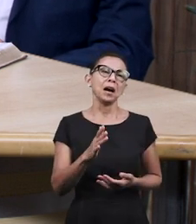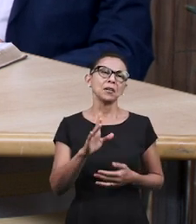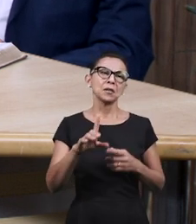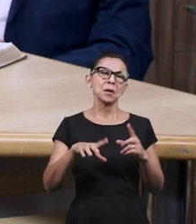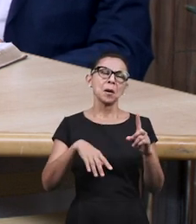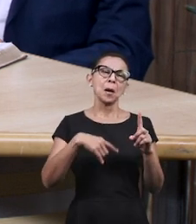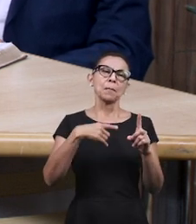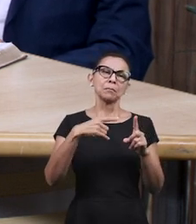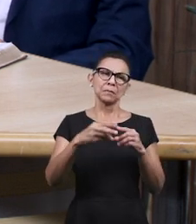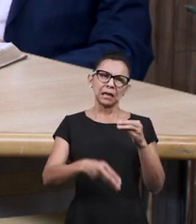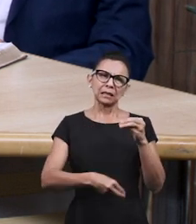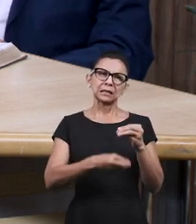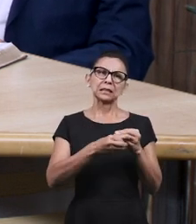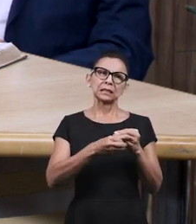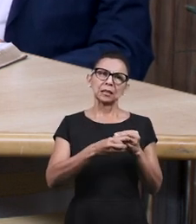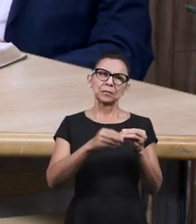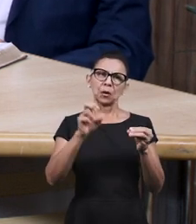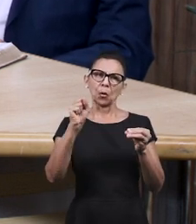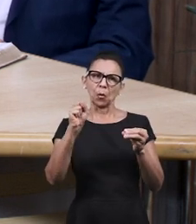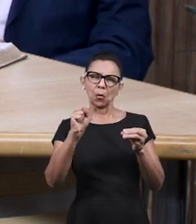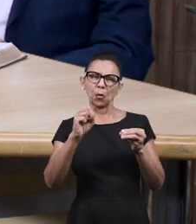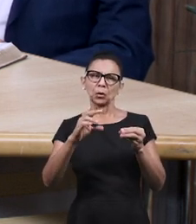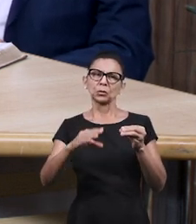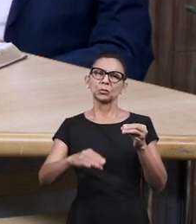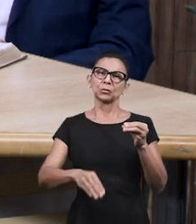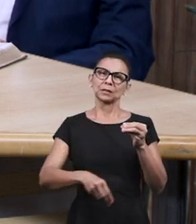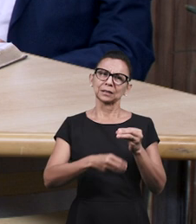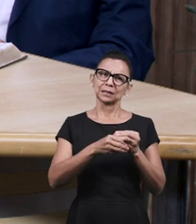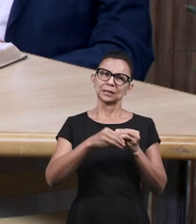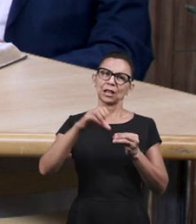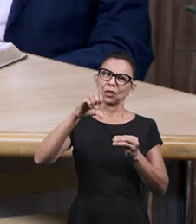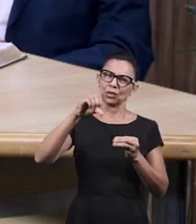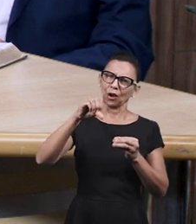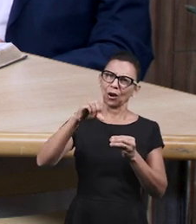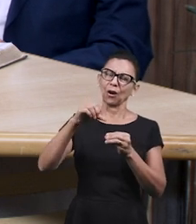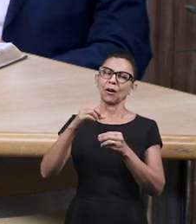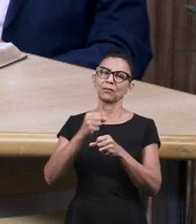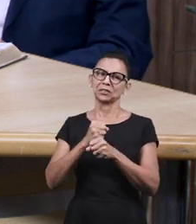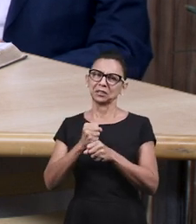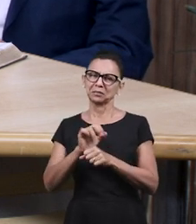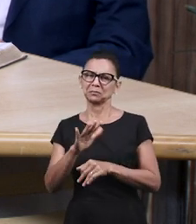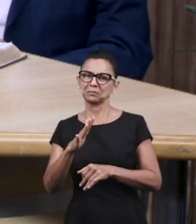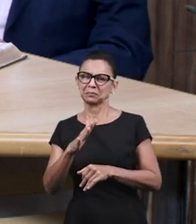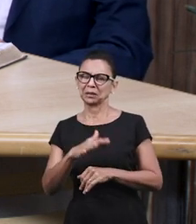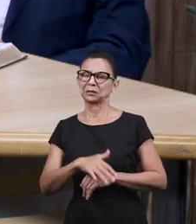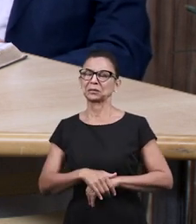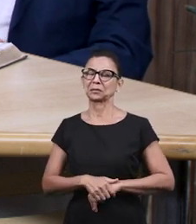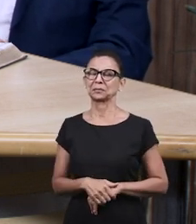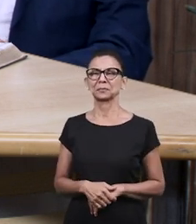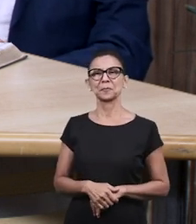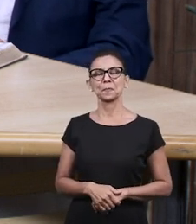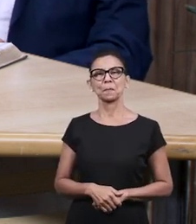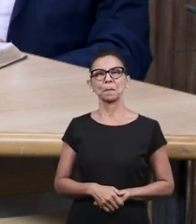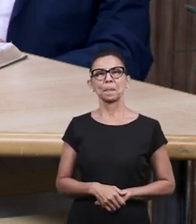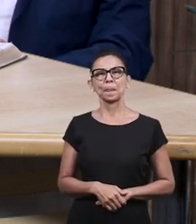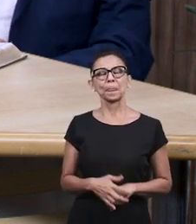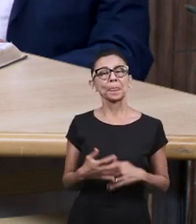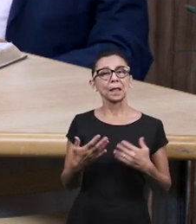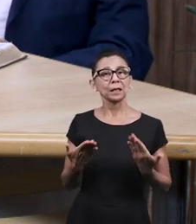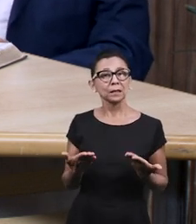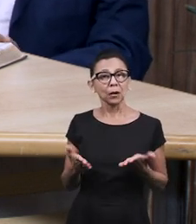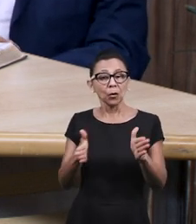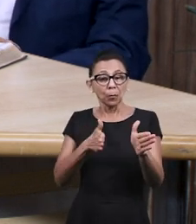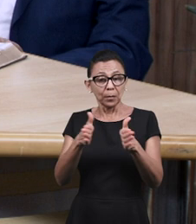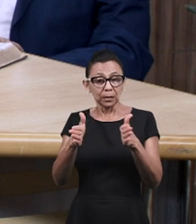expectativa. Mas na presença do Senhor, nós podemos dizer, né? Louvado seja o Não nome é do isso? Senhor. Na presença do Senhor, o Senhor é que nos dá a vida. Então,